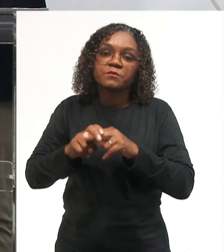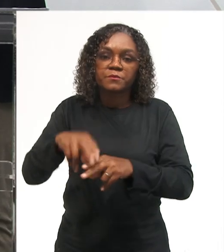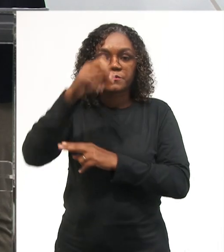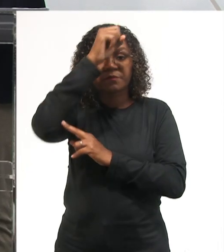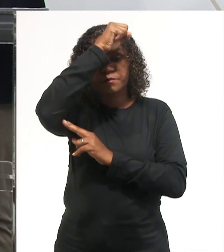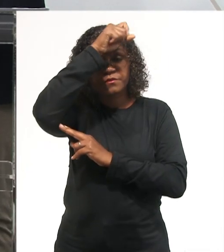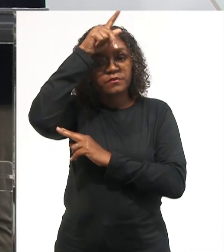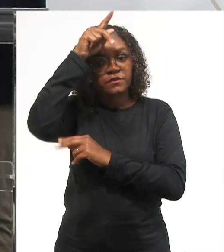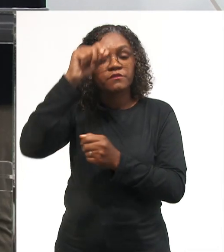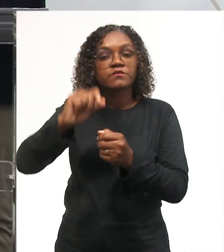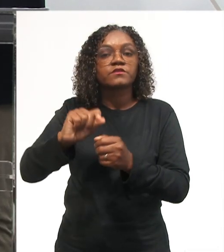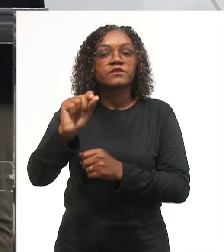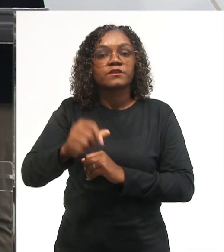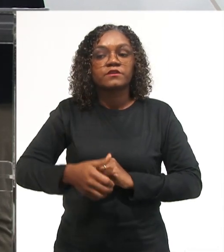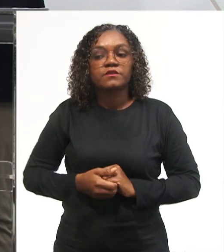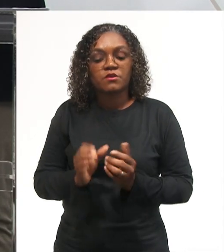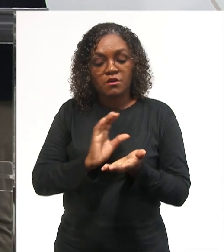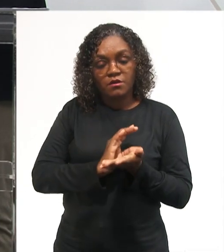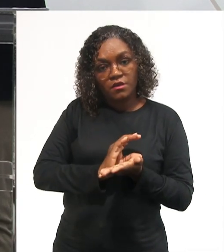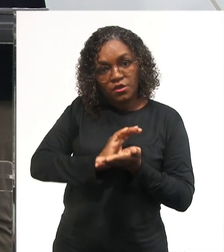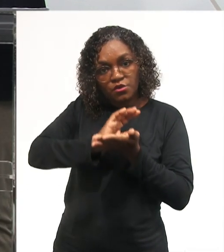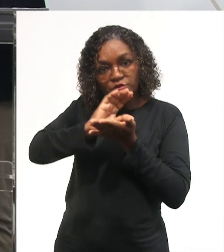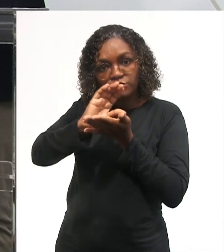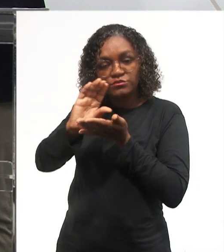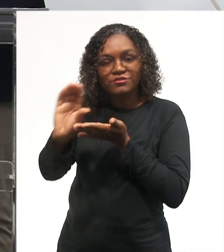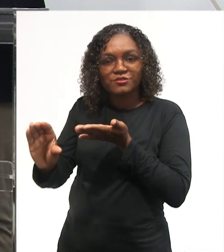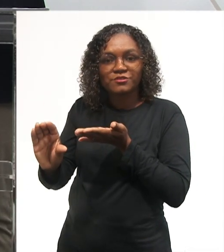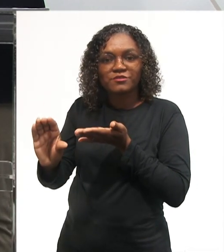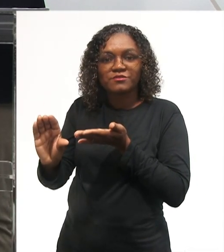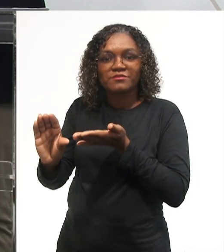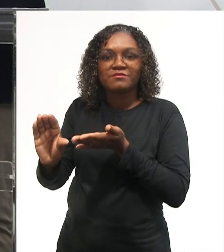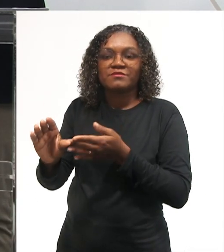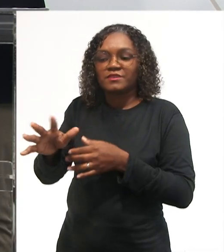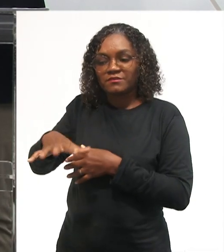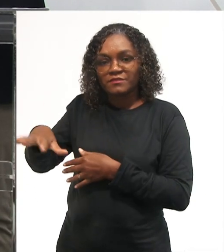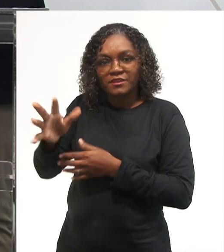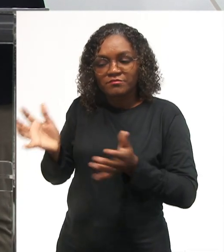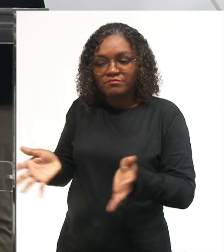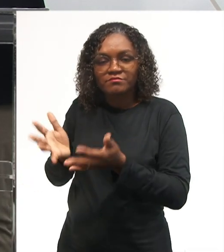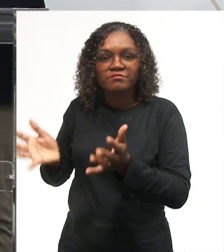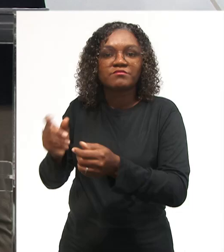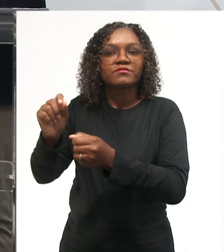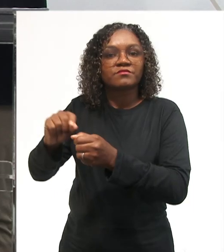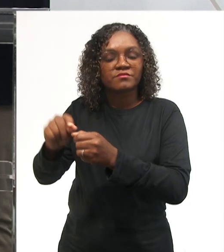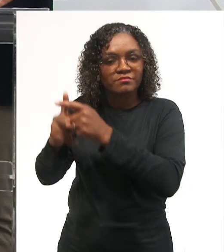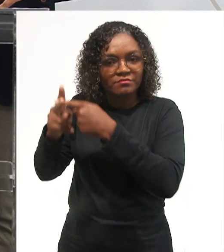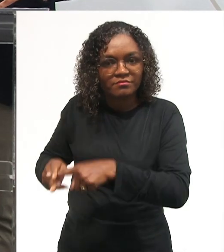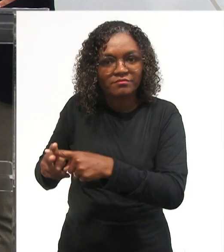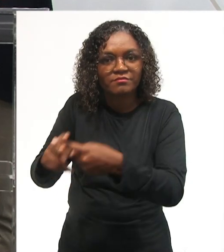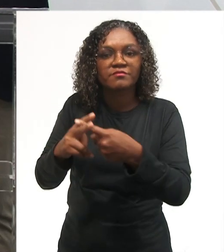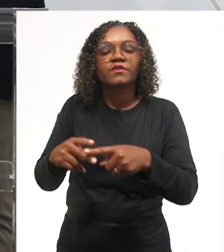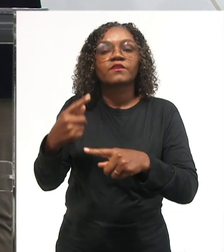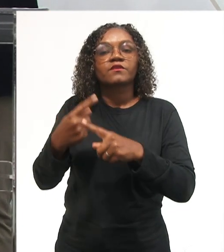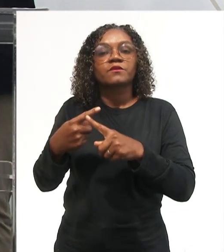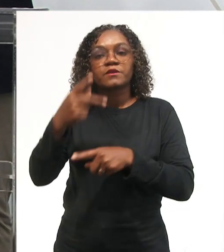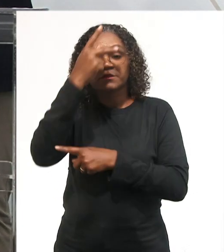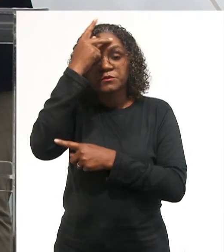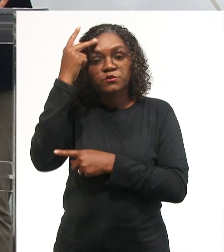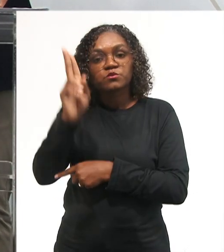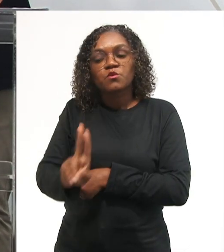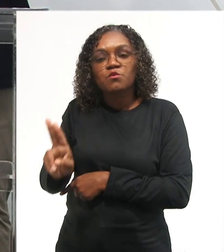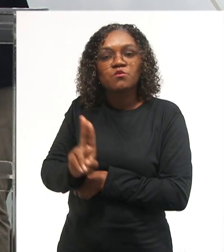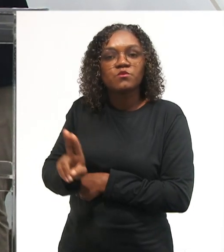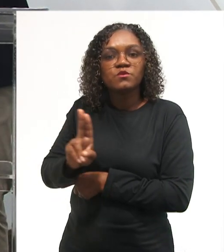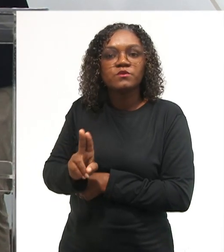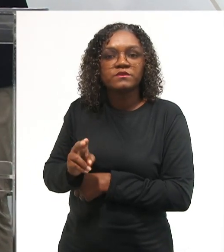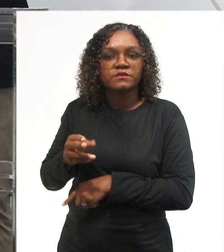pega os recursos e incentiva esse espaço, reformula esse espaço para que as pessoas tenham num local